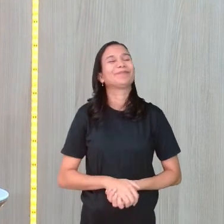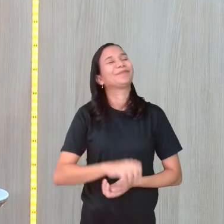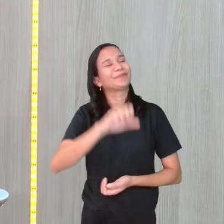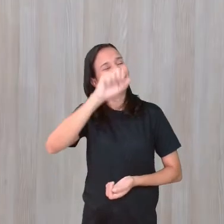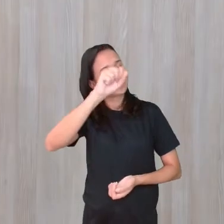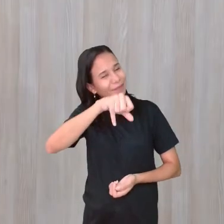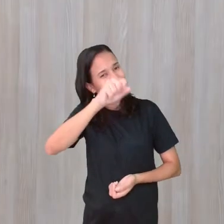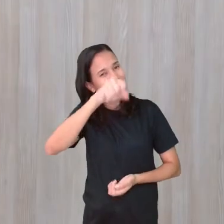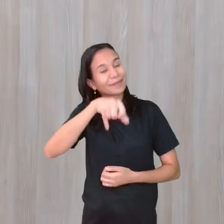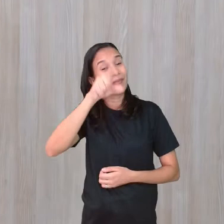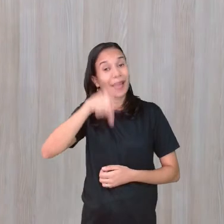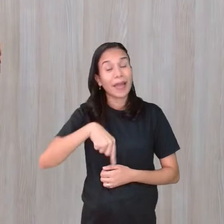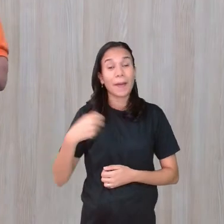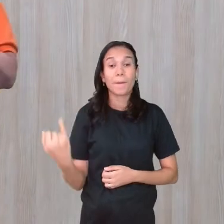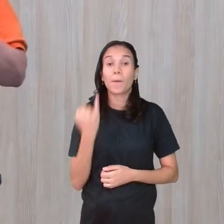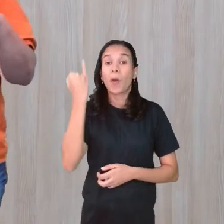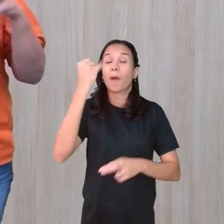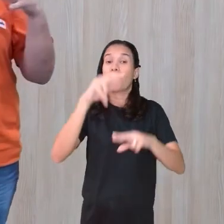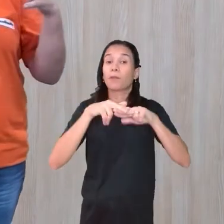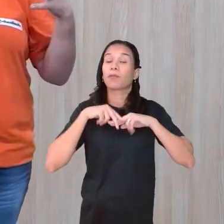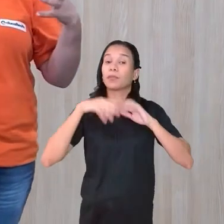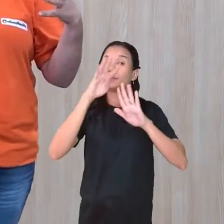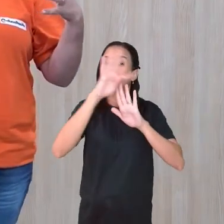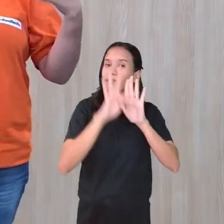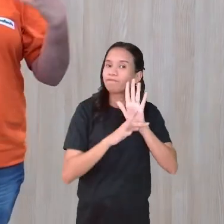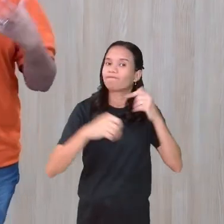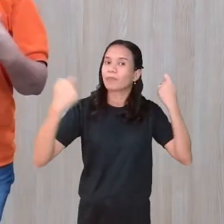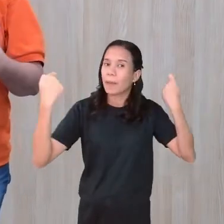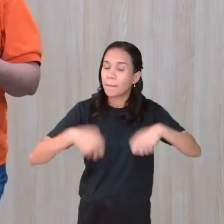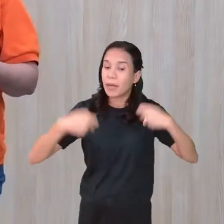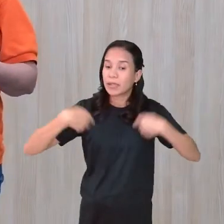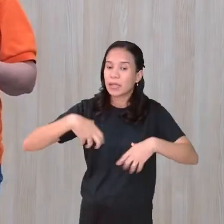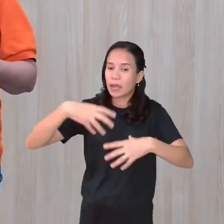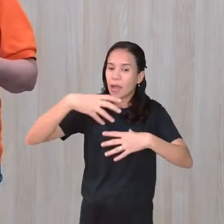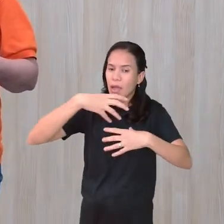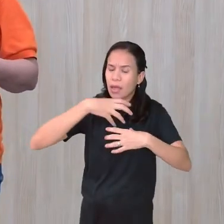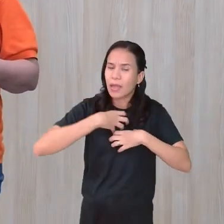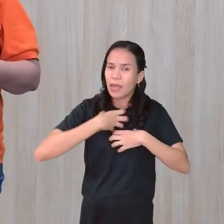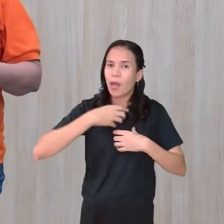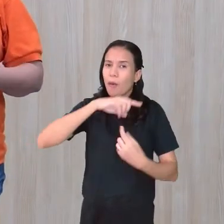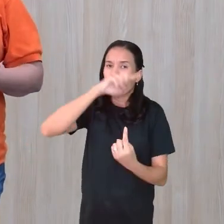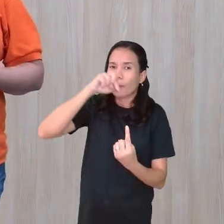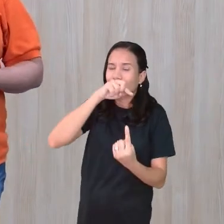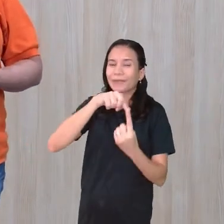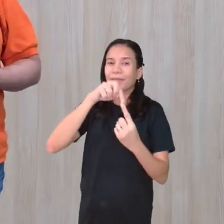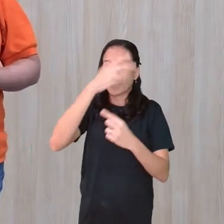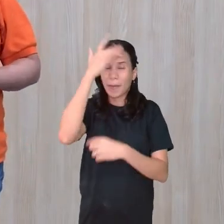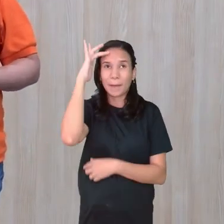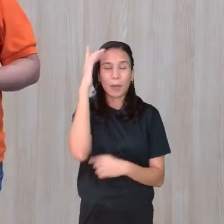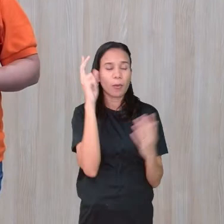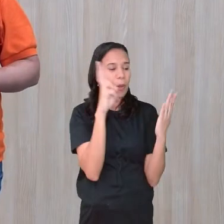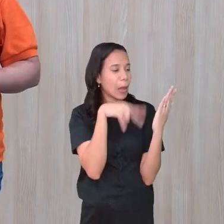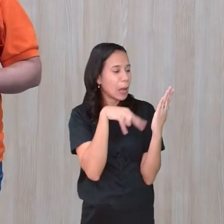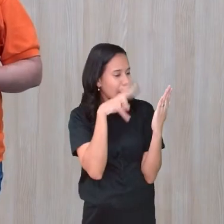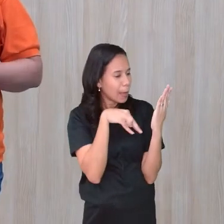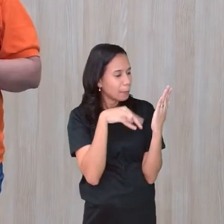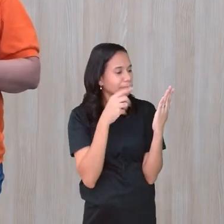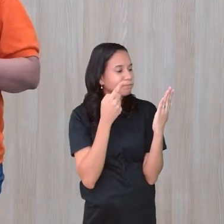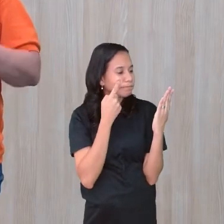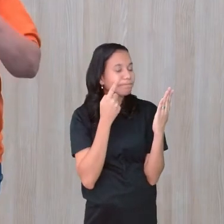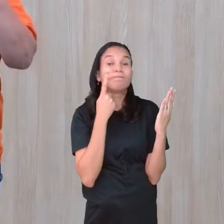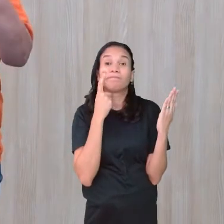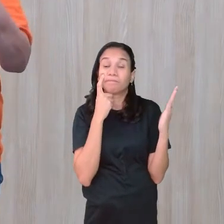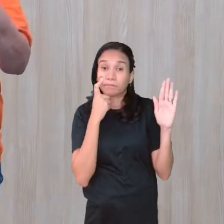Isabel, e é importante, porque o texto ele precisa ter um sentido. E aí, quando alguém lê o nosso texto,